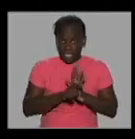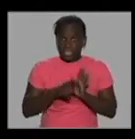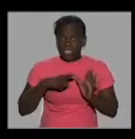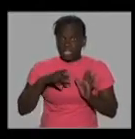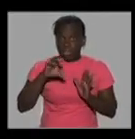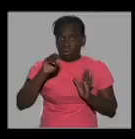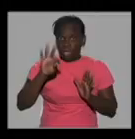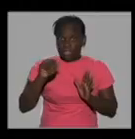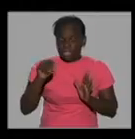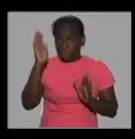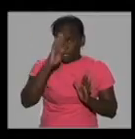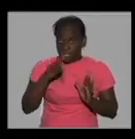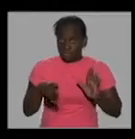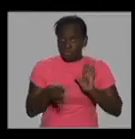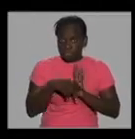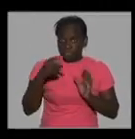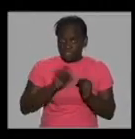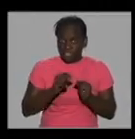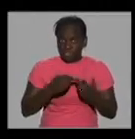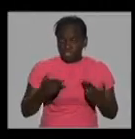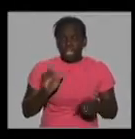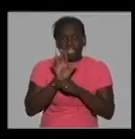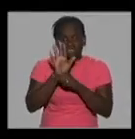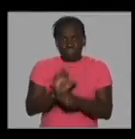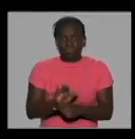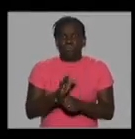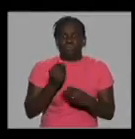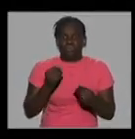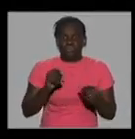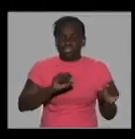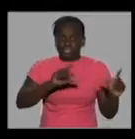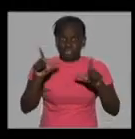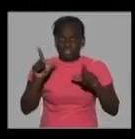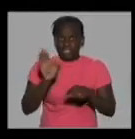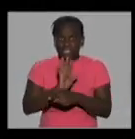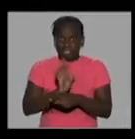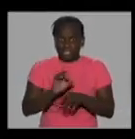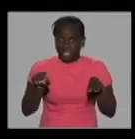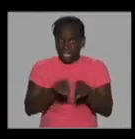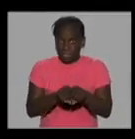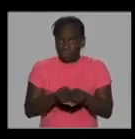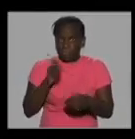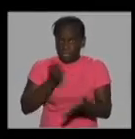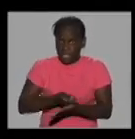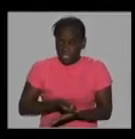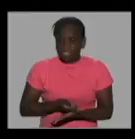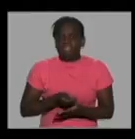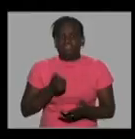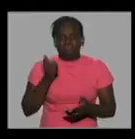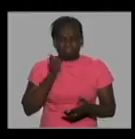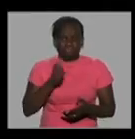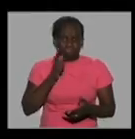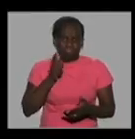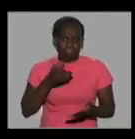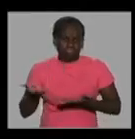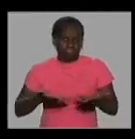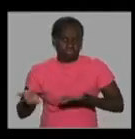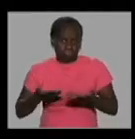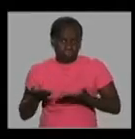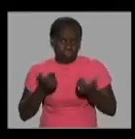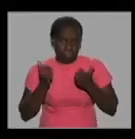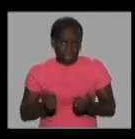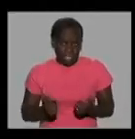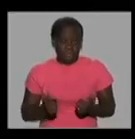conteúdo nacional que ajudou bastante a exibição na TV paga. Então isso realmente aqueceu o mercado e que se mantém